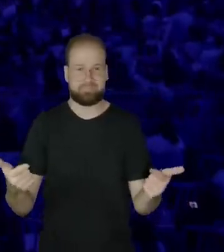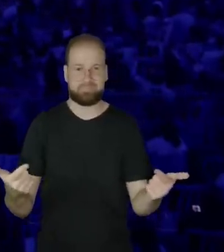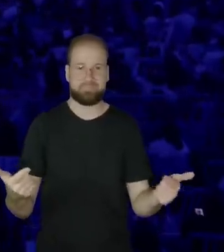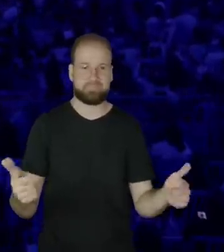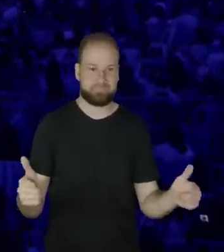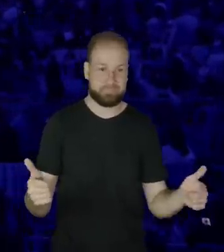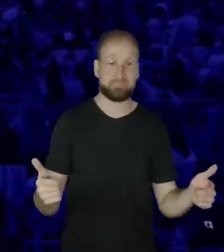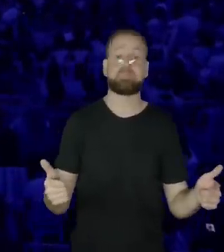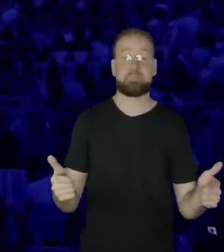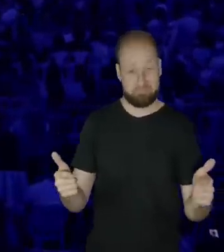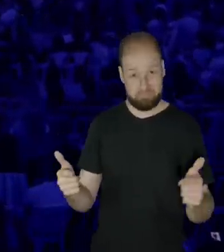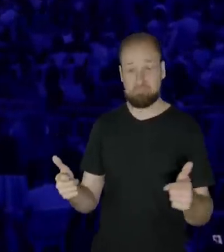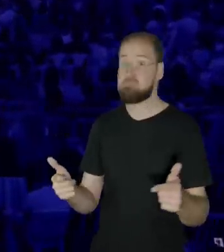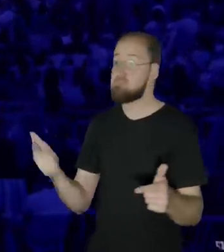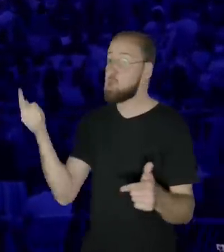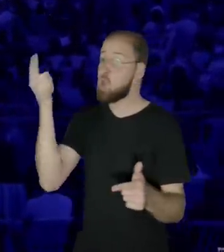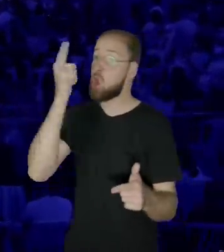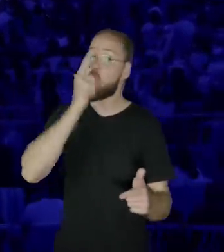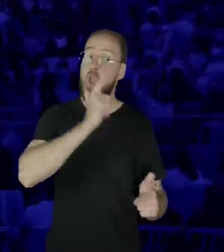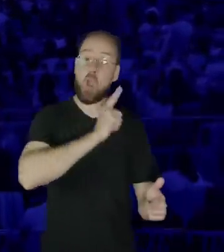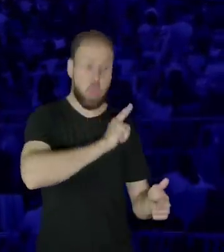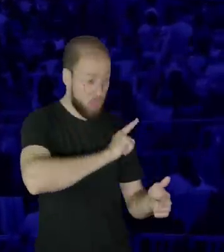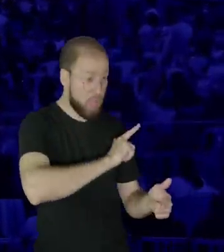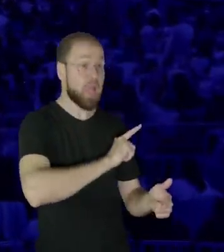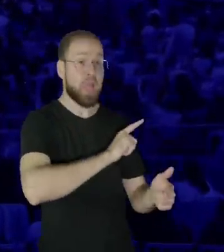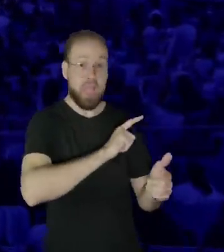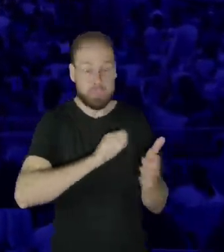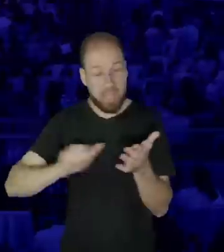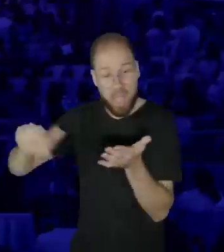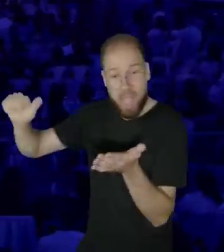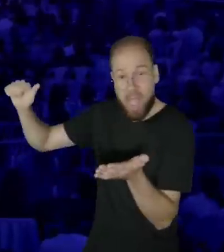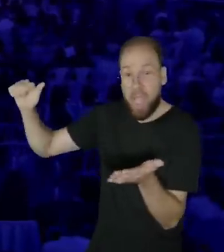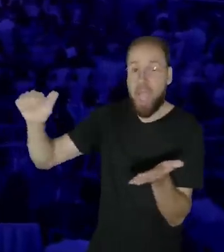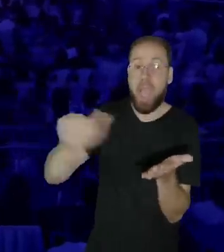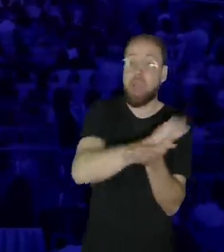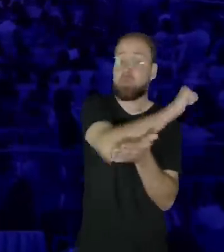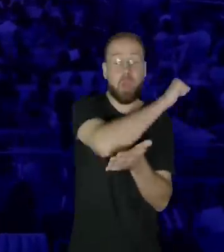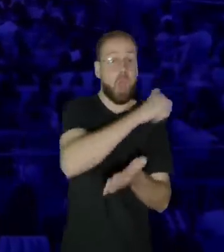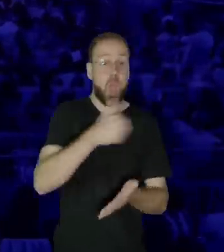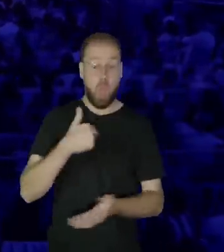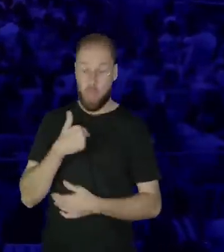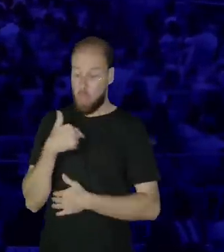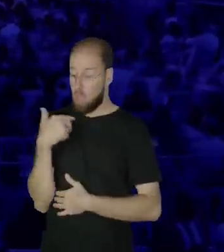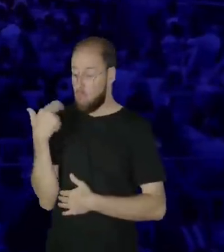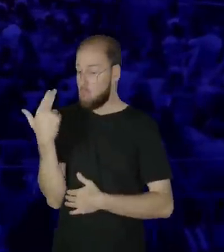que pagou o que eu não poderia